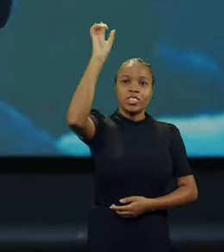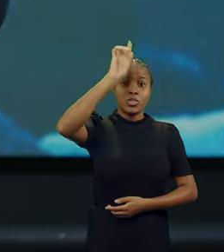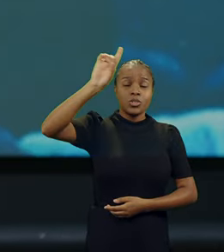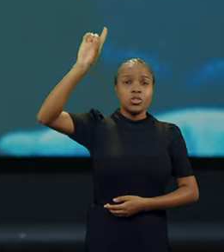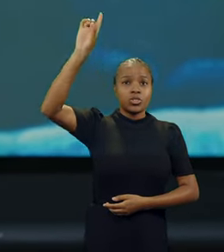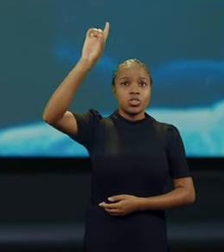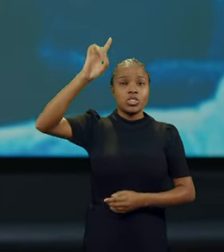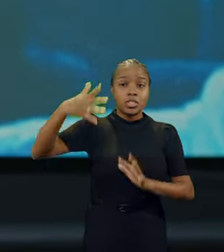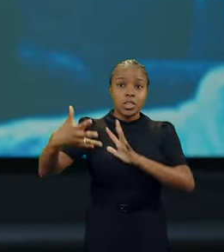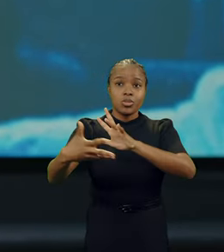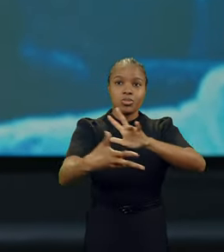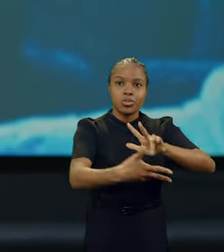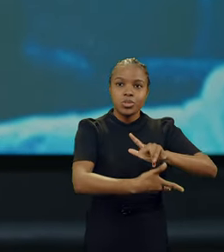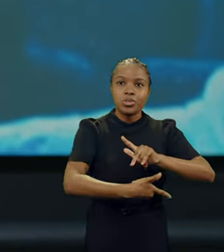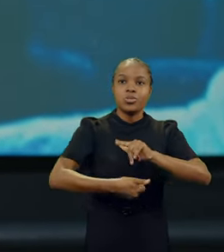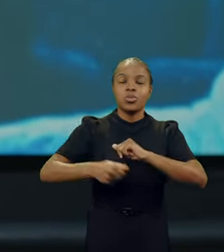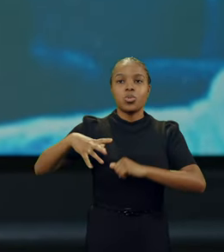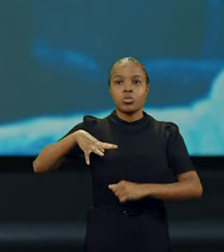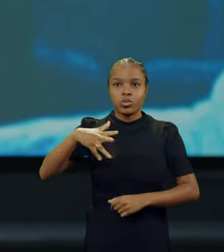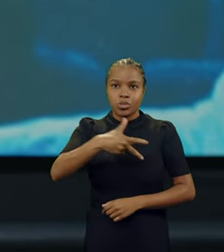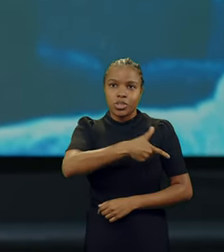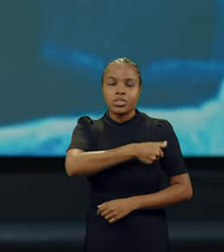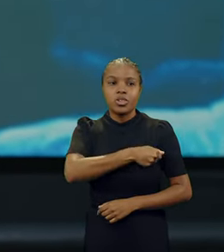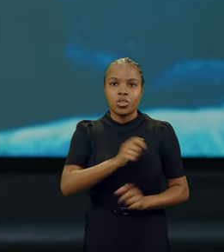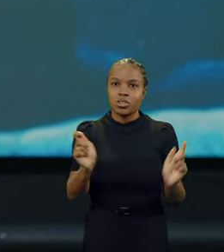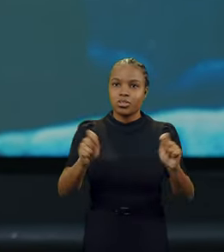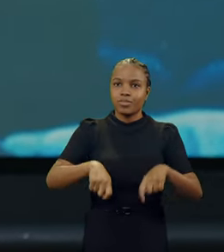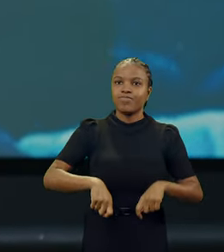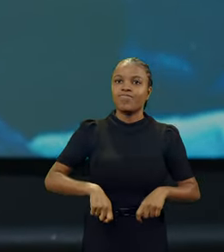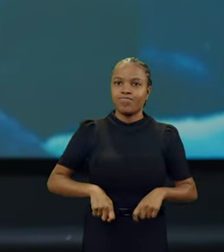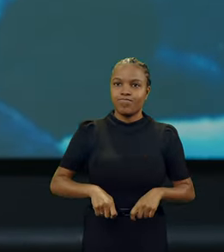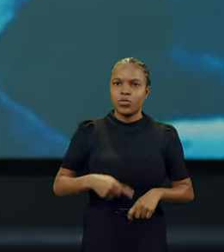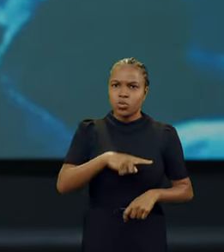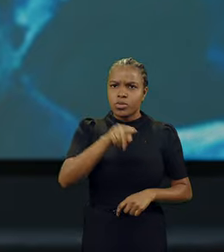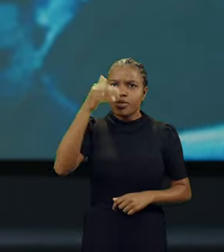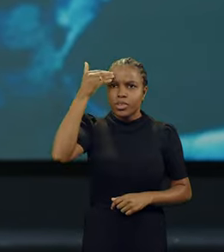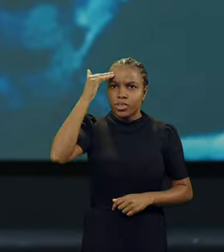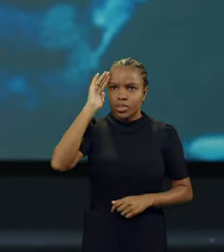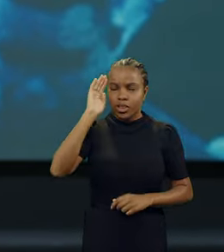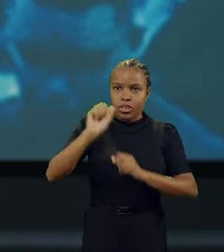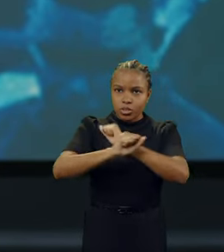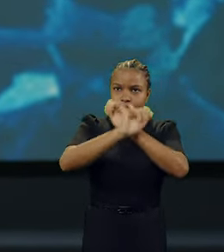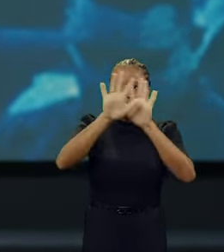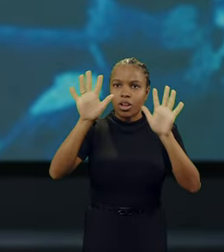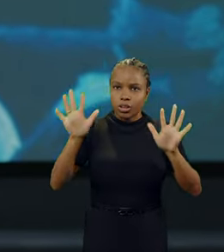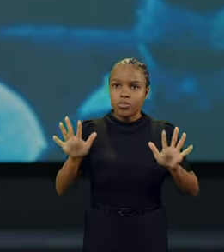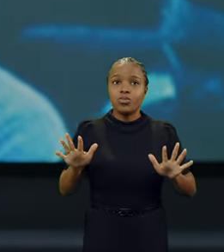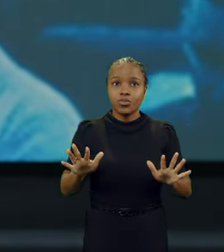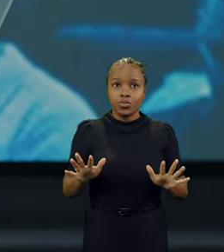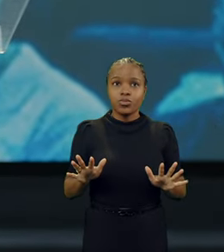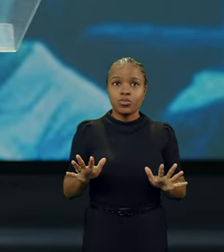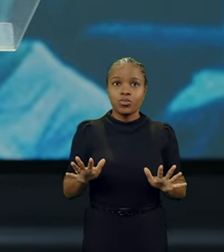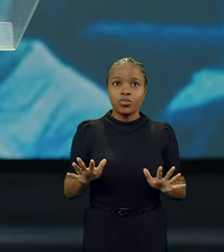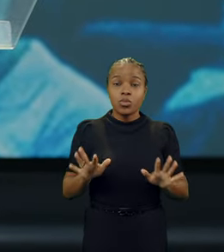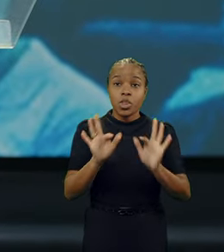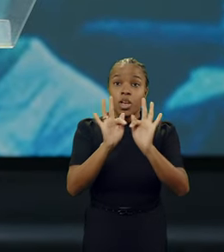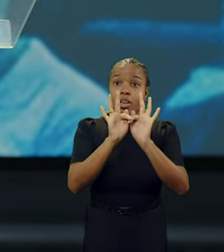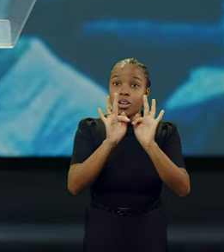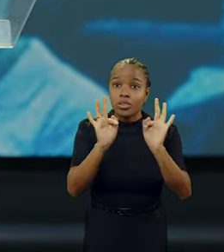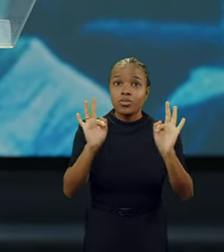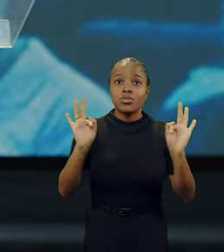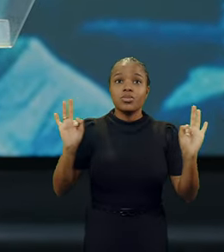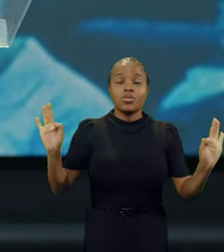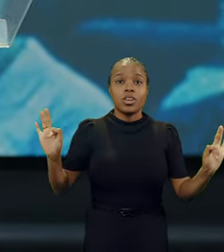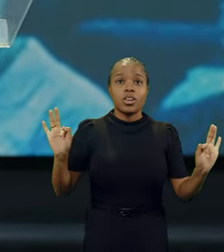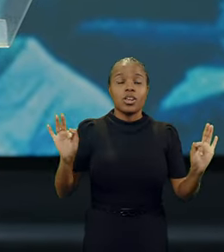sobretudo na esfera da salvação. Você entende isso? Esta frase, meus irmãos,